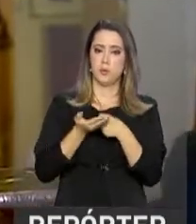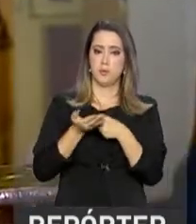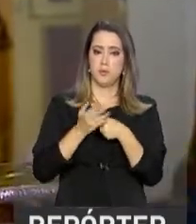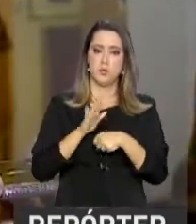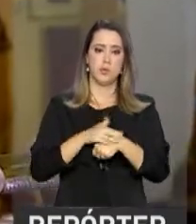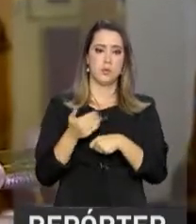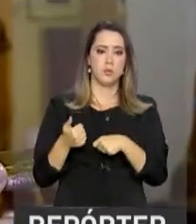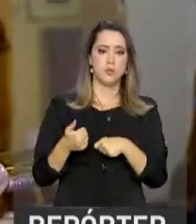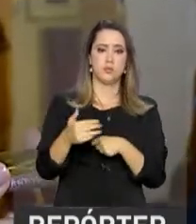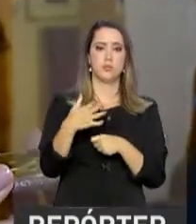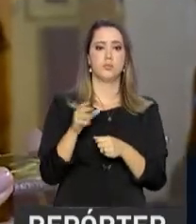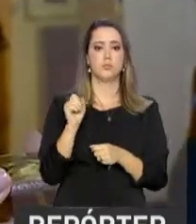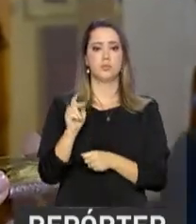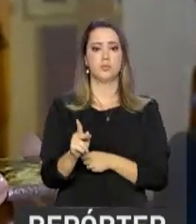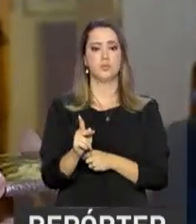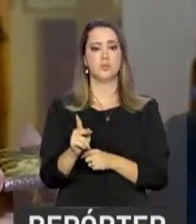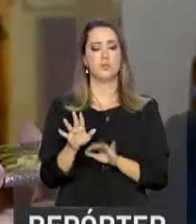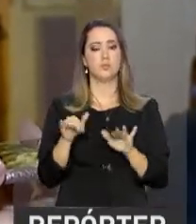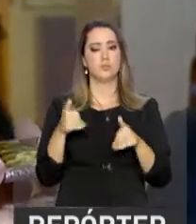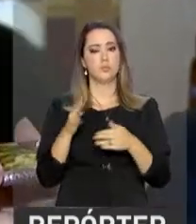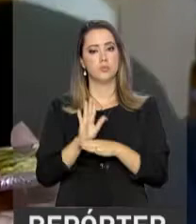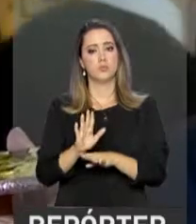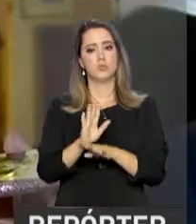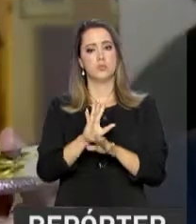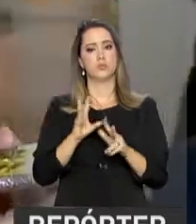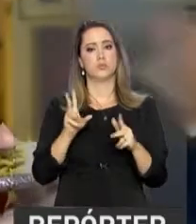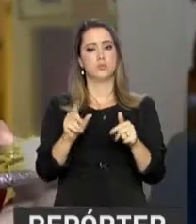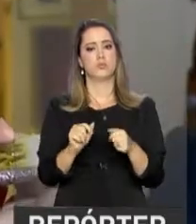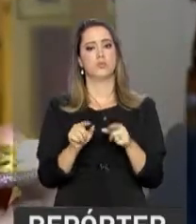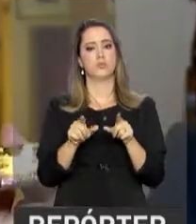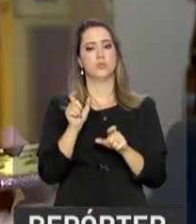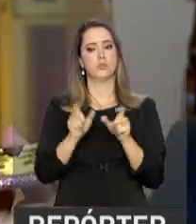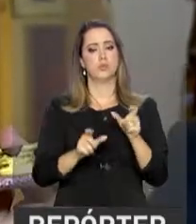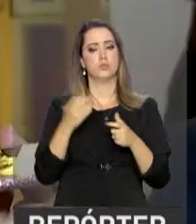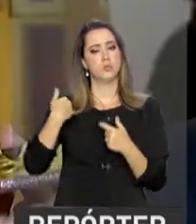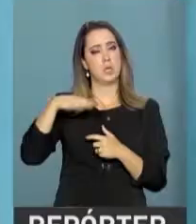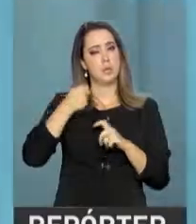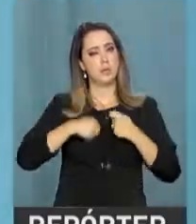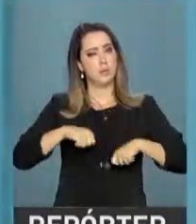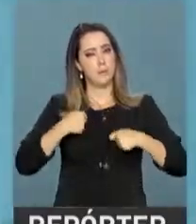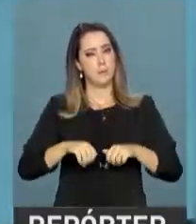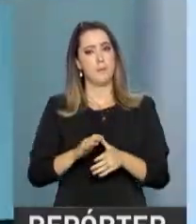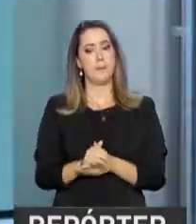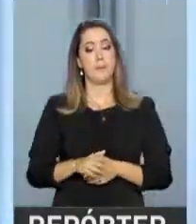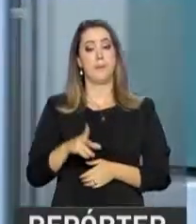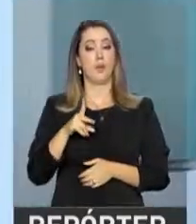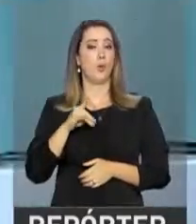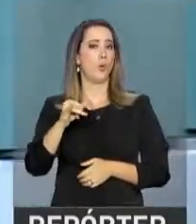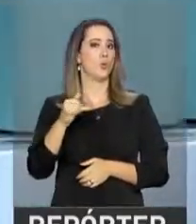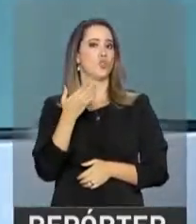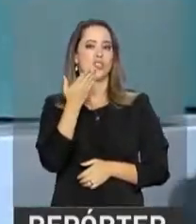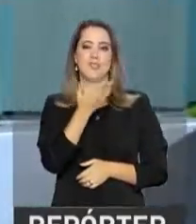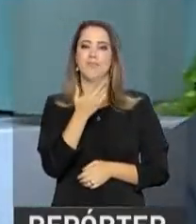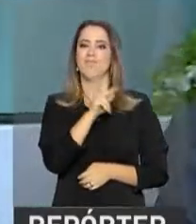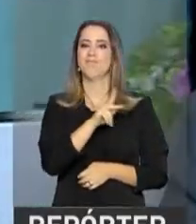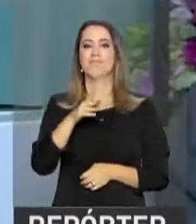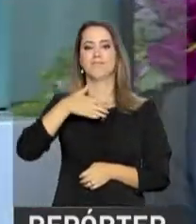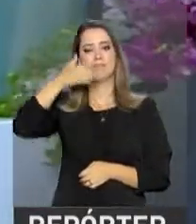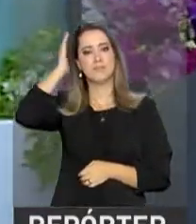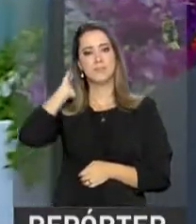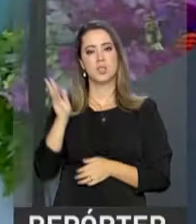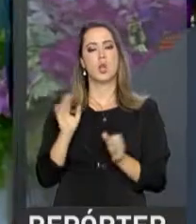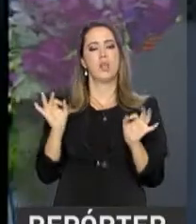da previdência portanto de ajudar surto do kills que mais necessitam o dia do presidente michel temer em davos